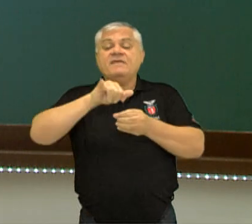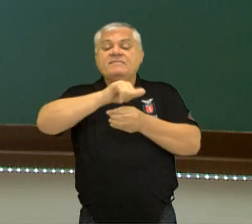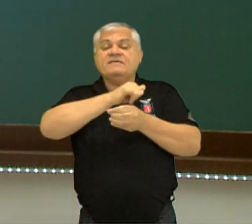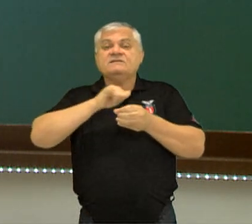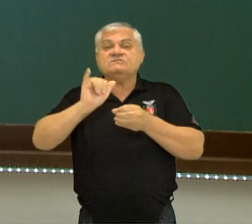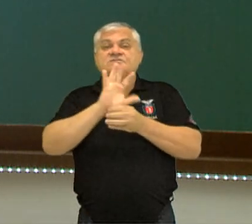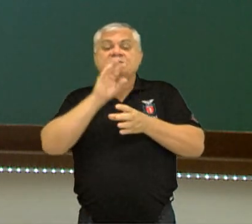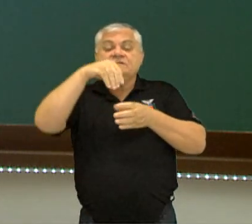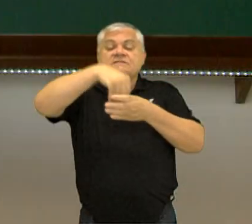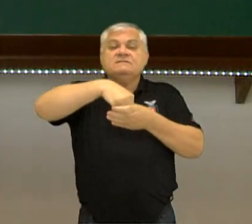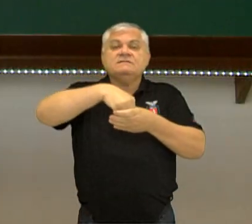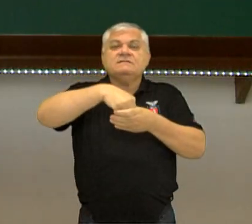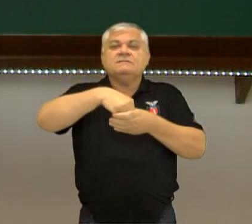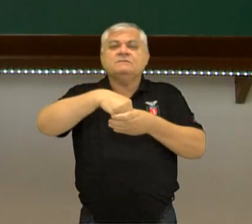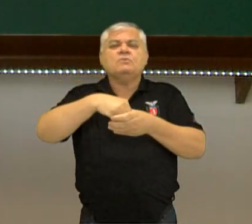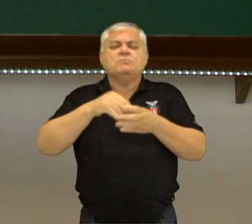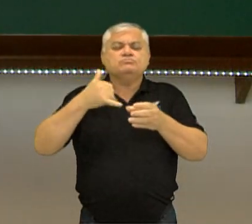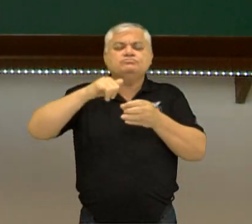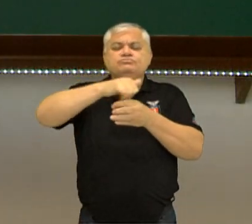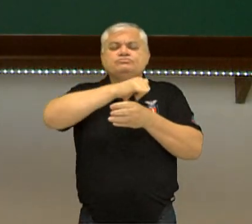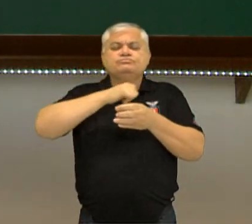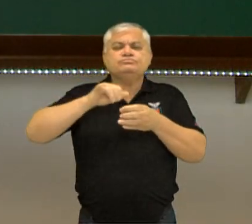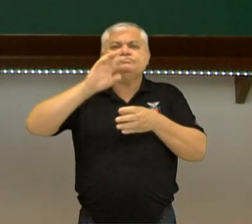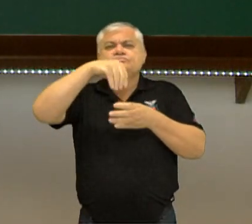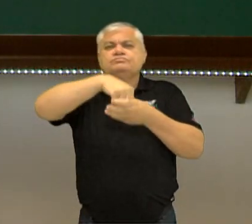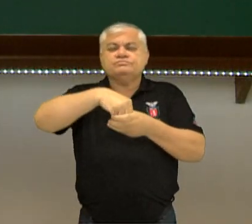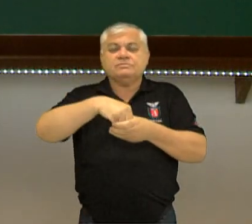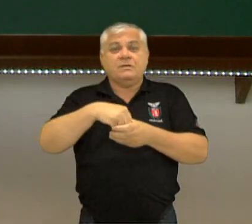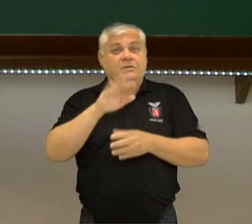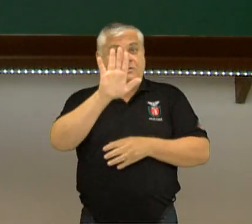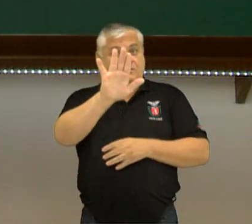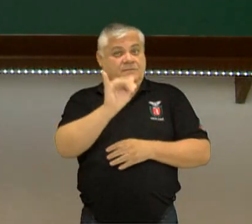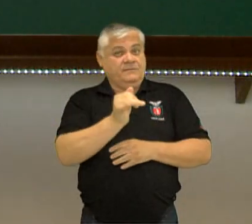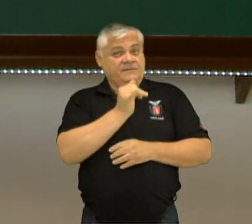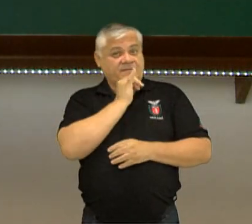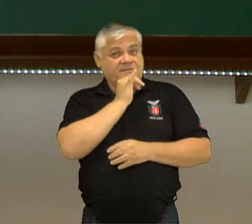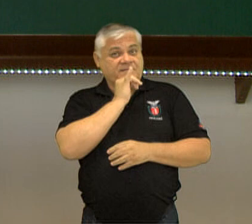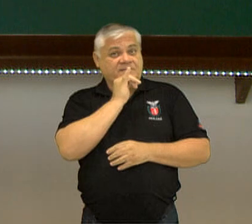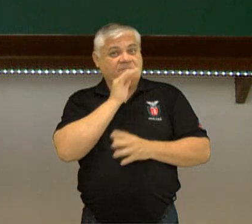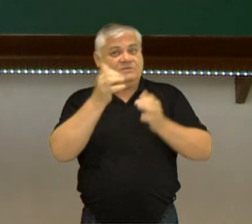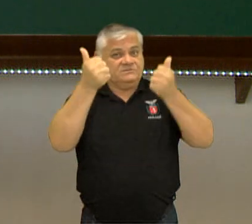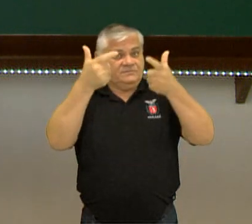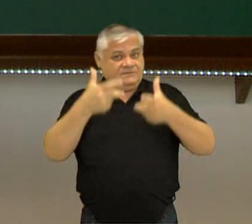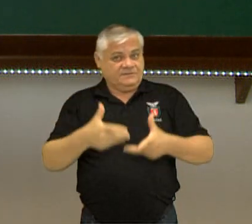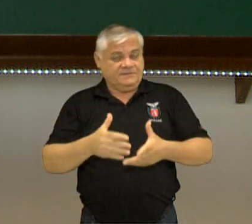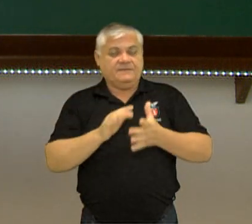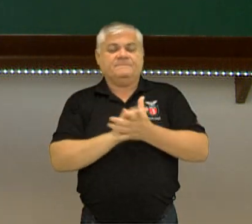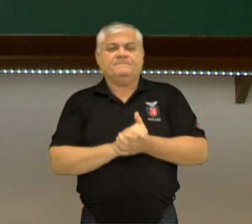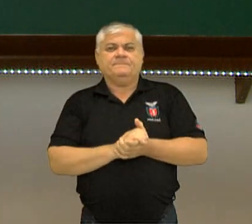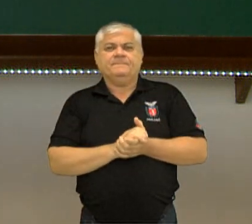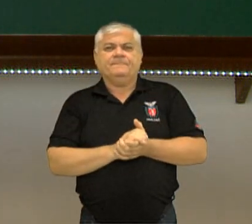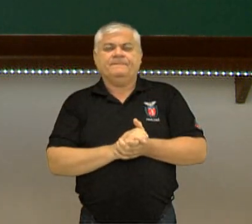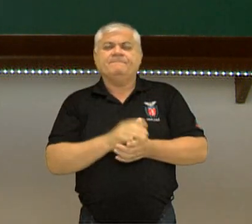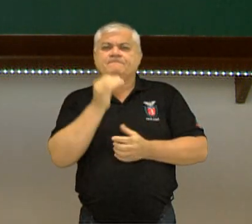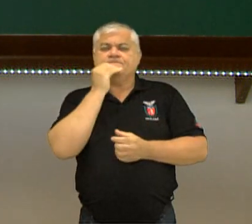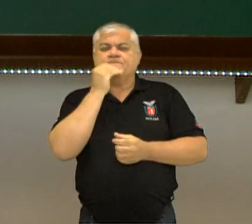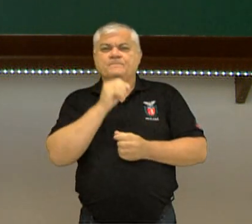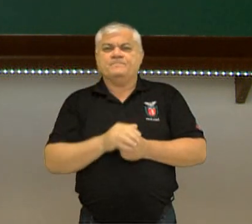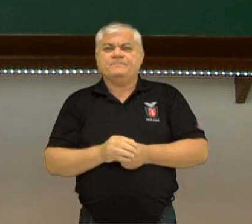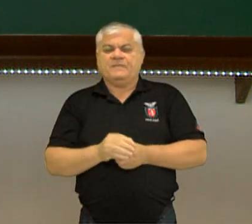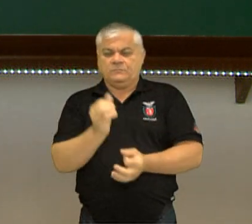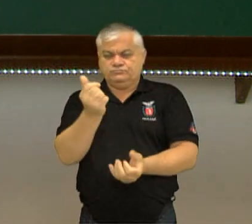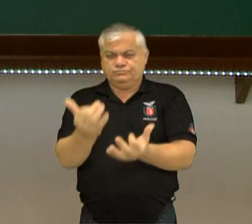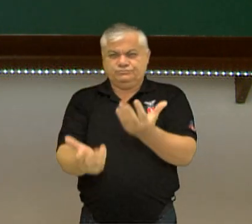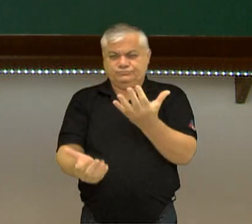interna. Lembre-se, olha o exemplo que eu mencionei no início da aula. Você pega uma fogueira,